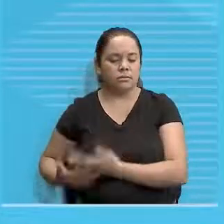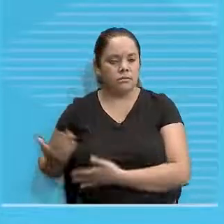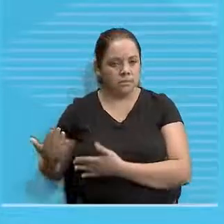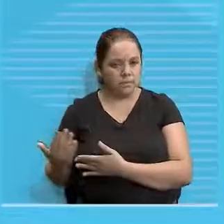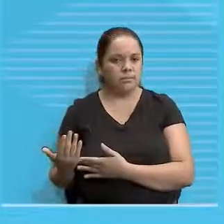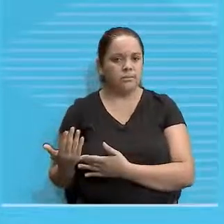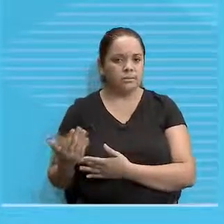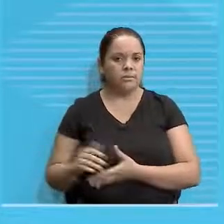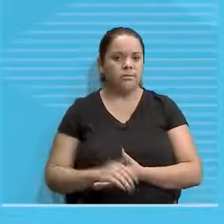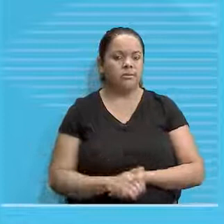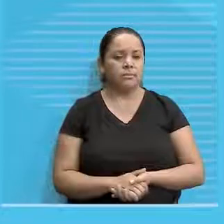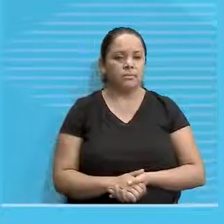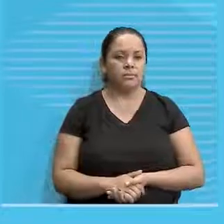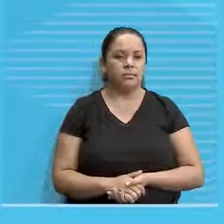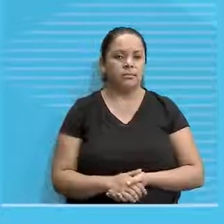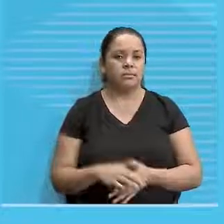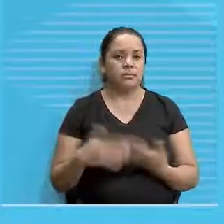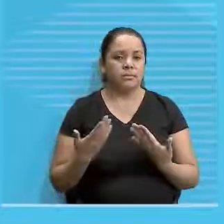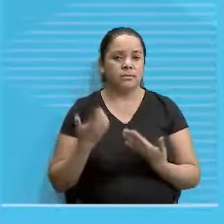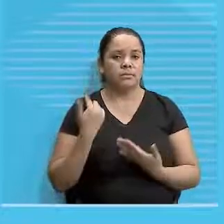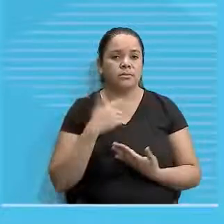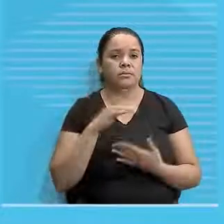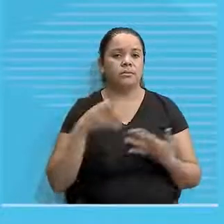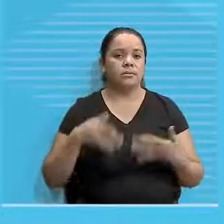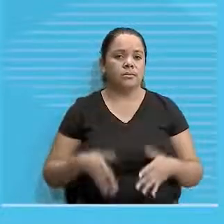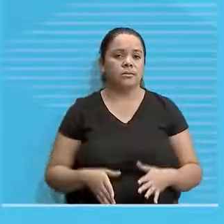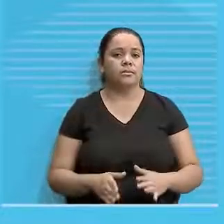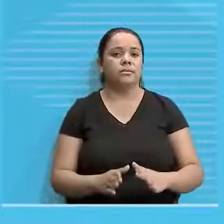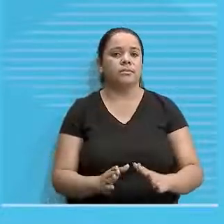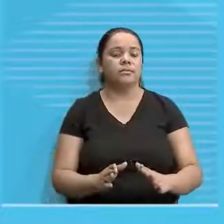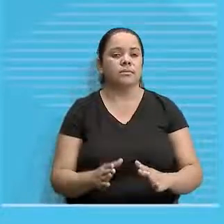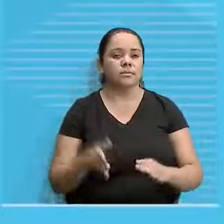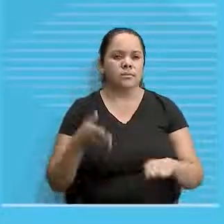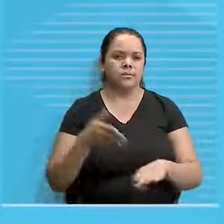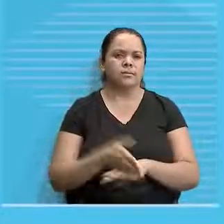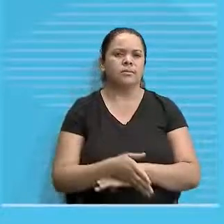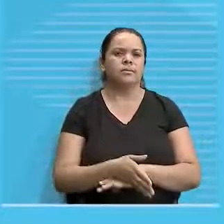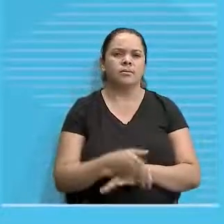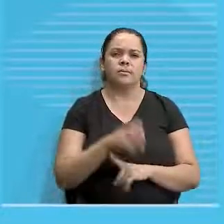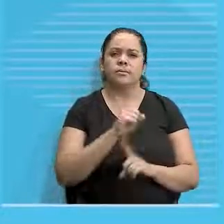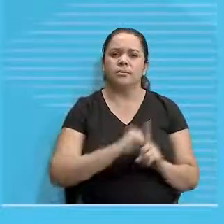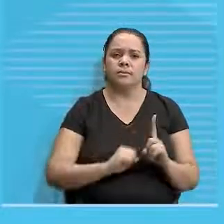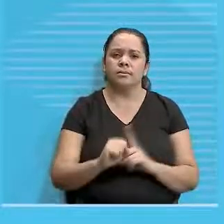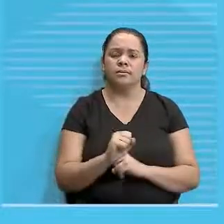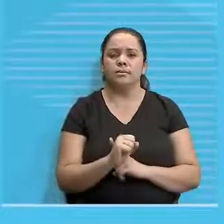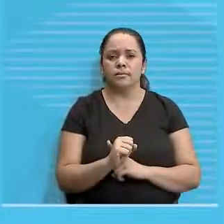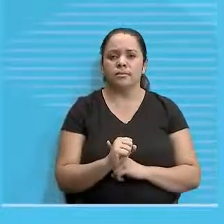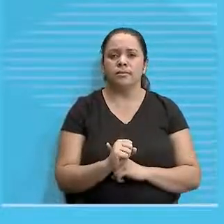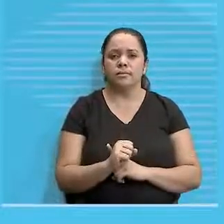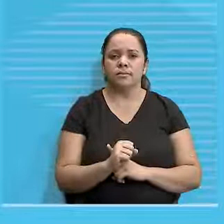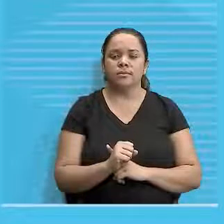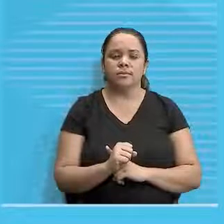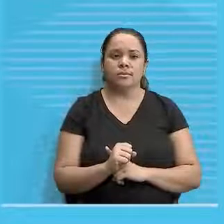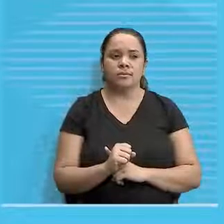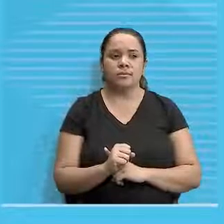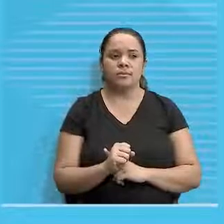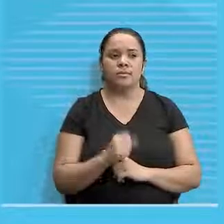momento que nós nascemos, que nós fomos inseridos dentro dessa sociedade, a gente estava